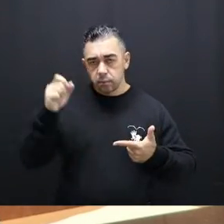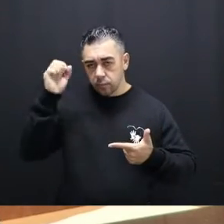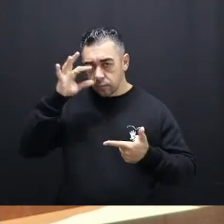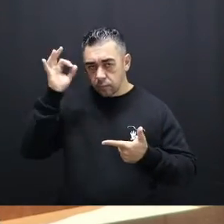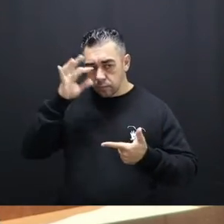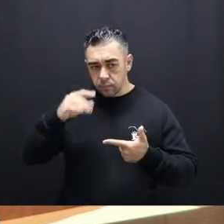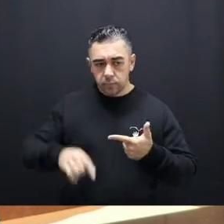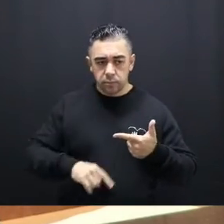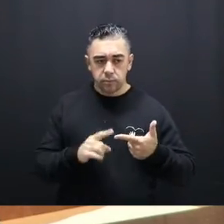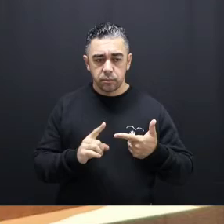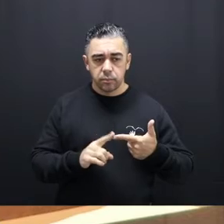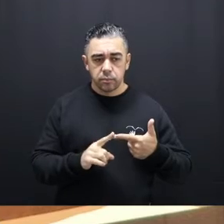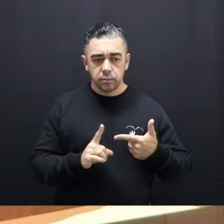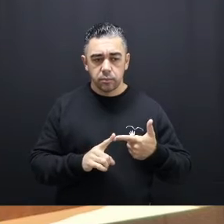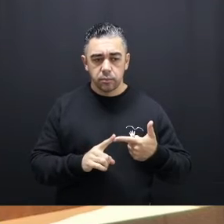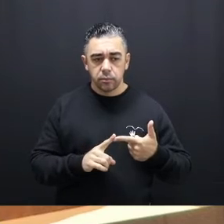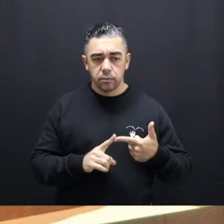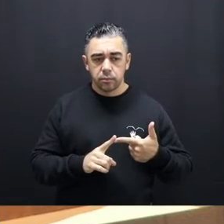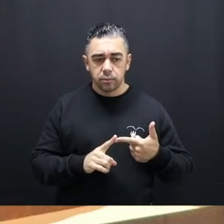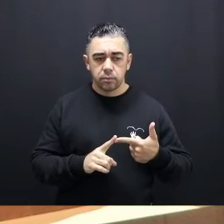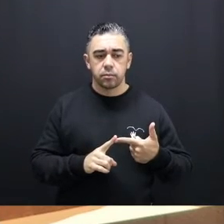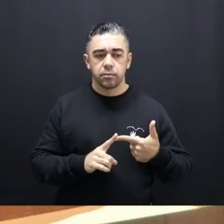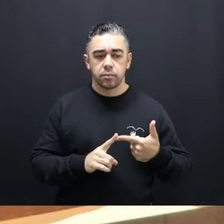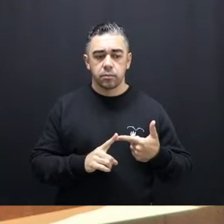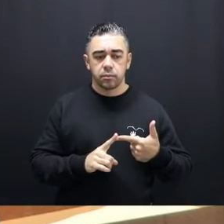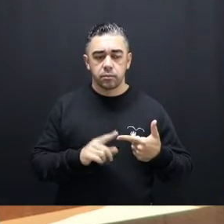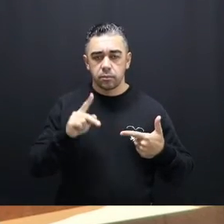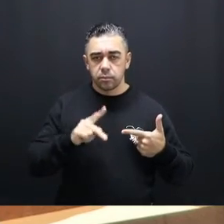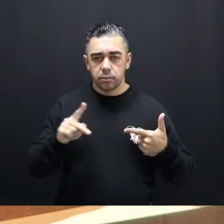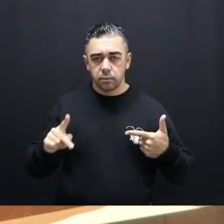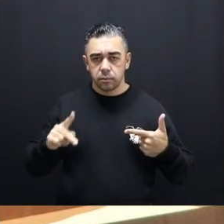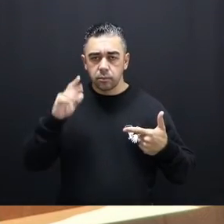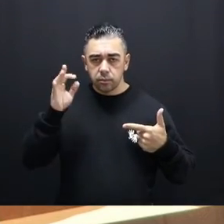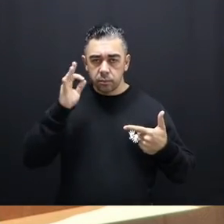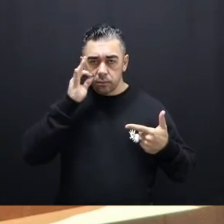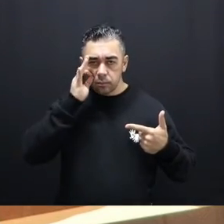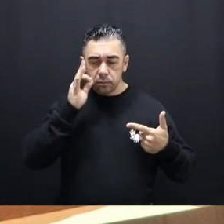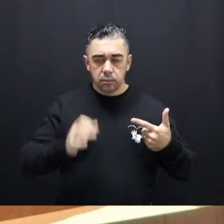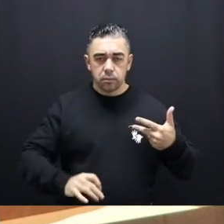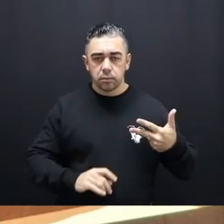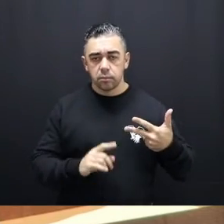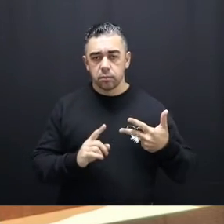Martins o vereador Professor Abelino